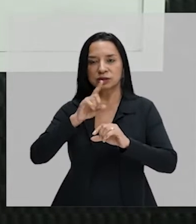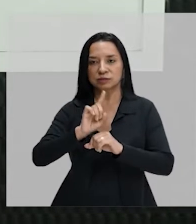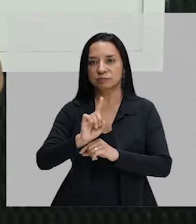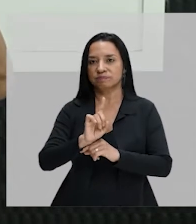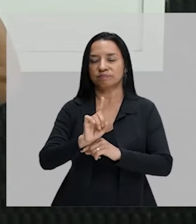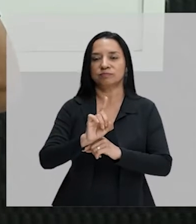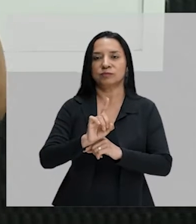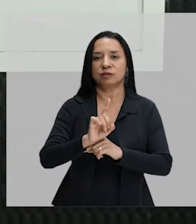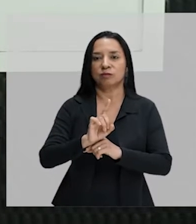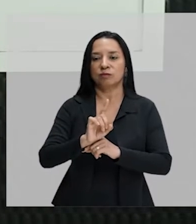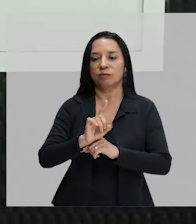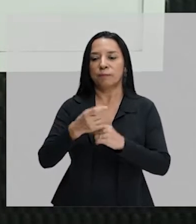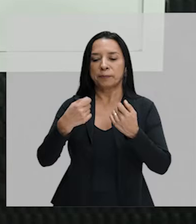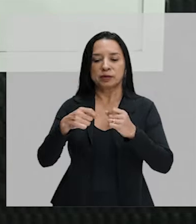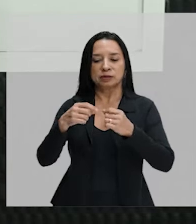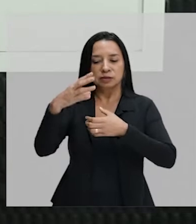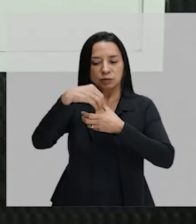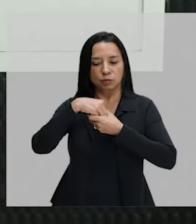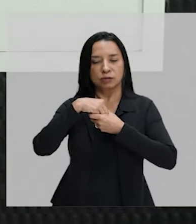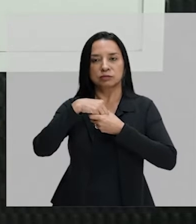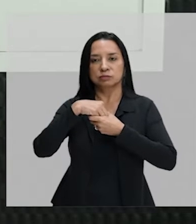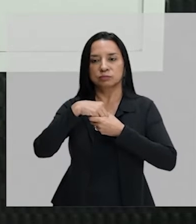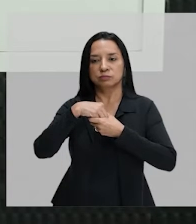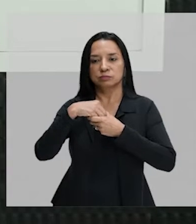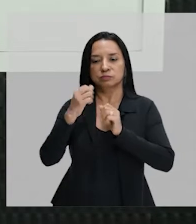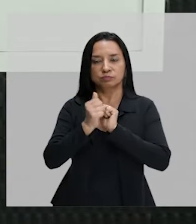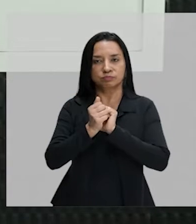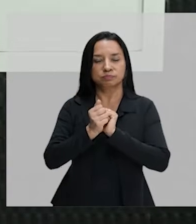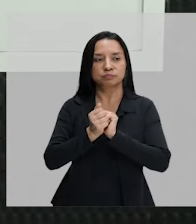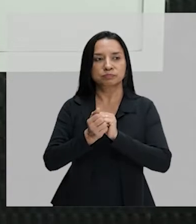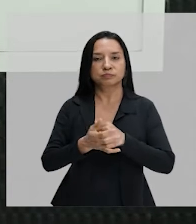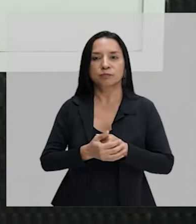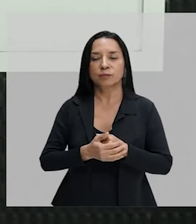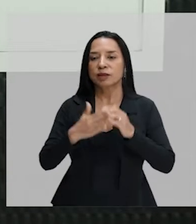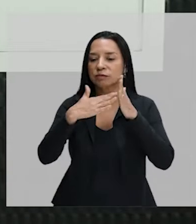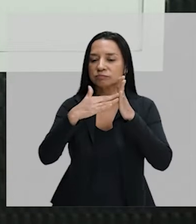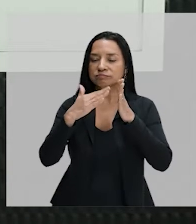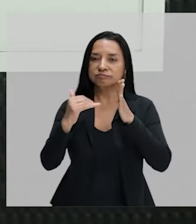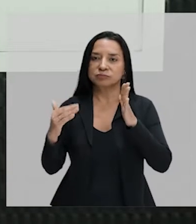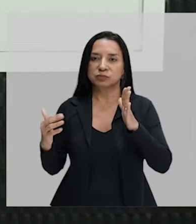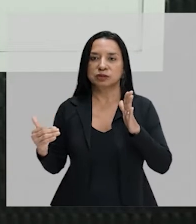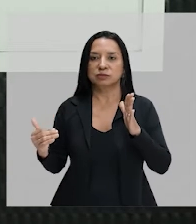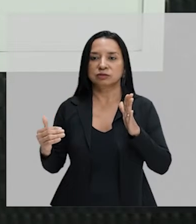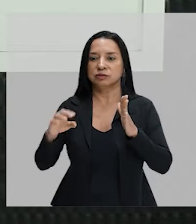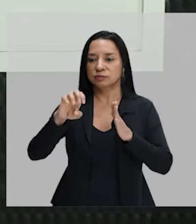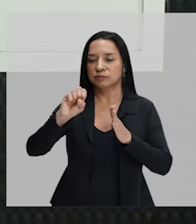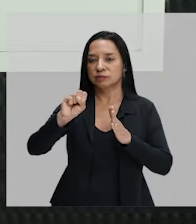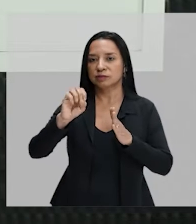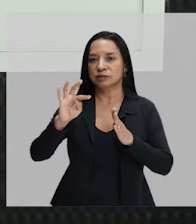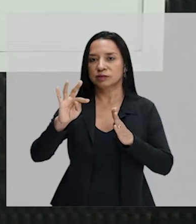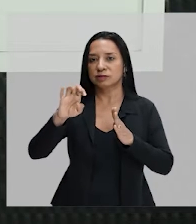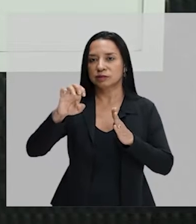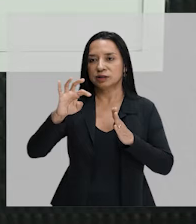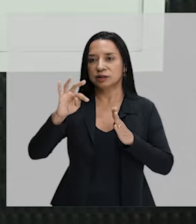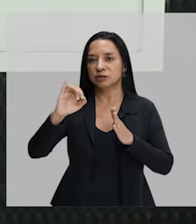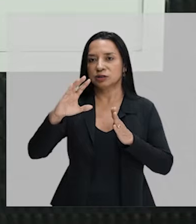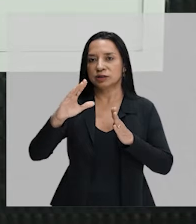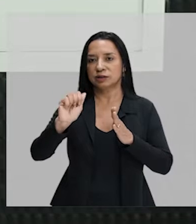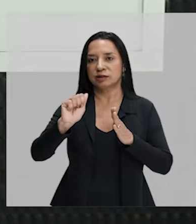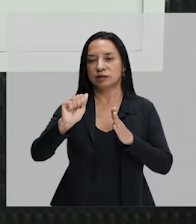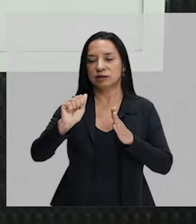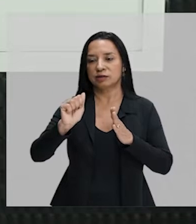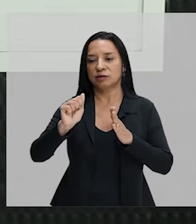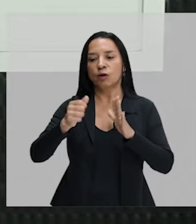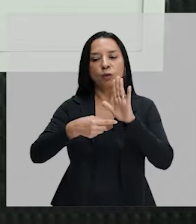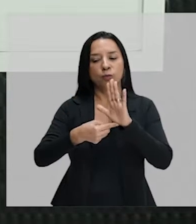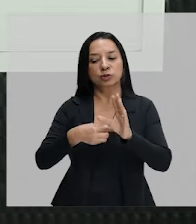você guarde com você. A estética, né? Vamos logo identificar isso aqui. Vamos logo tratar a estética como ela